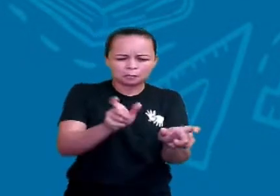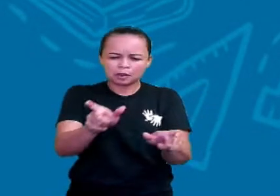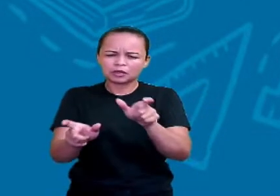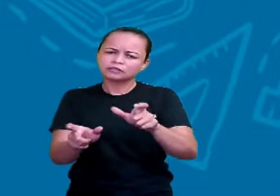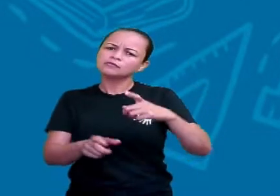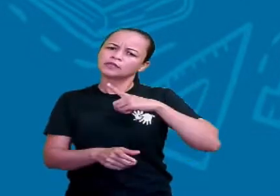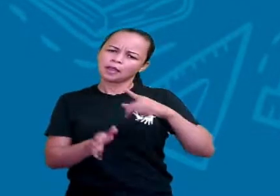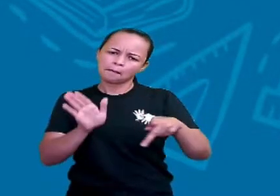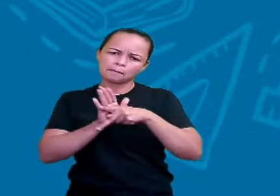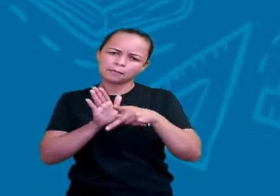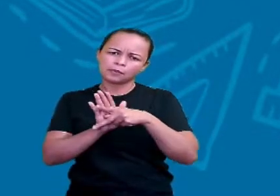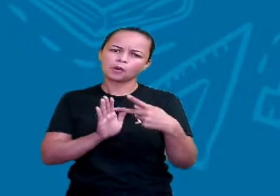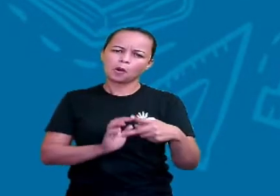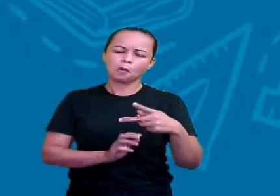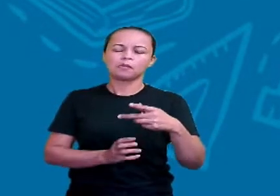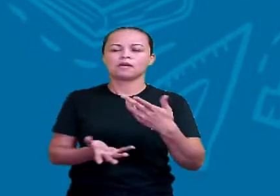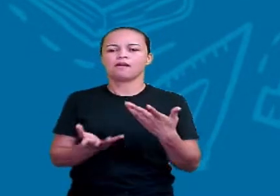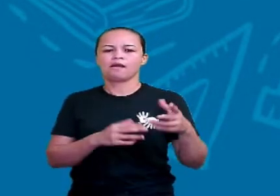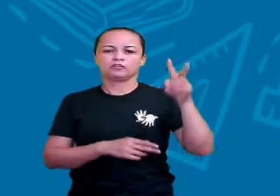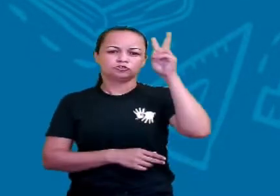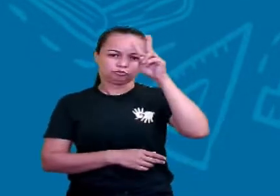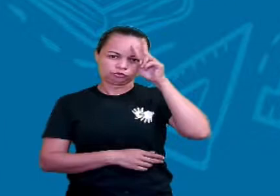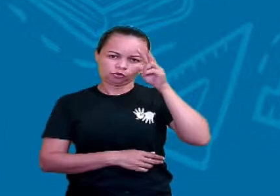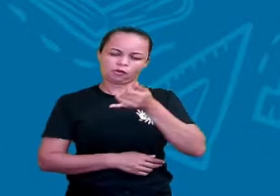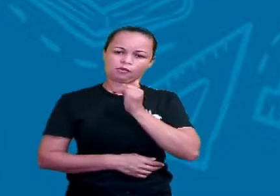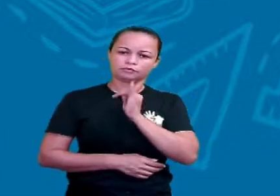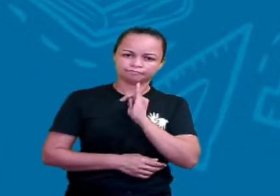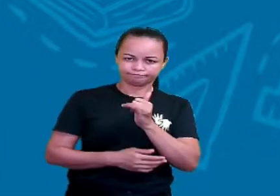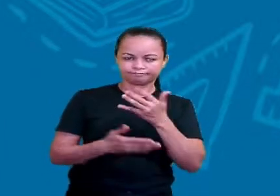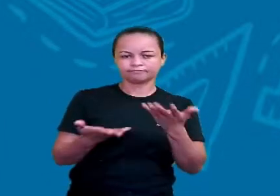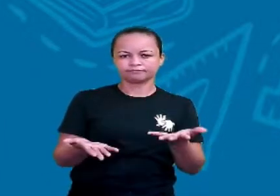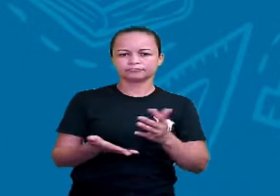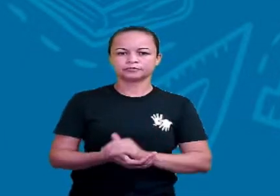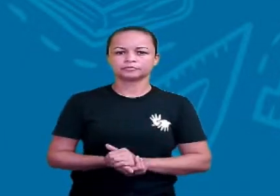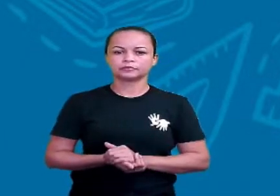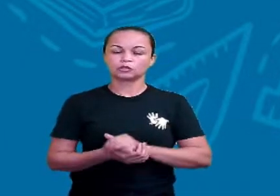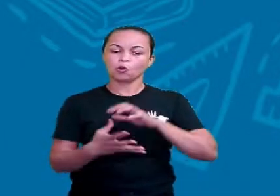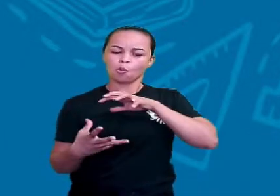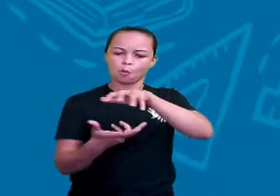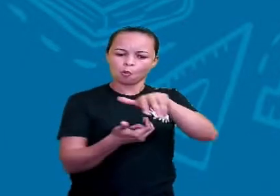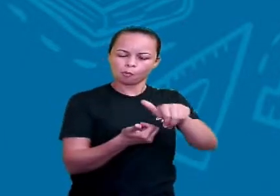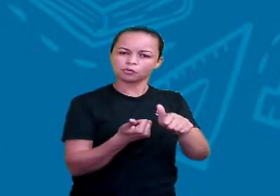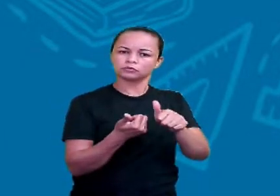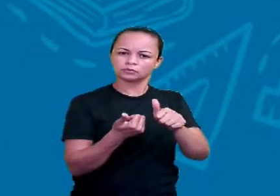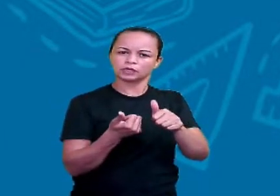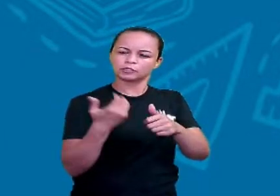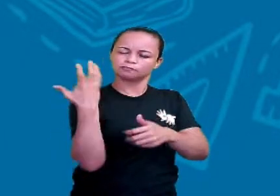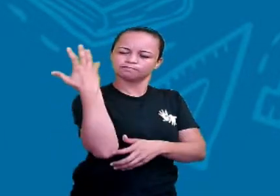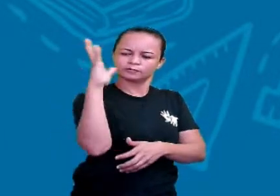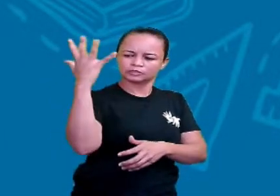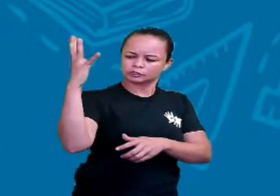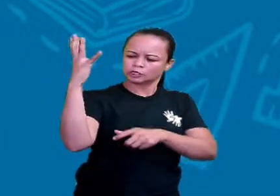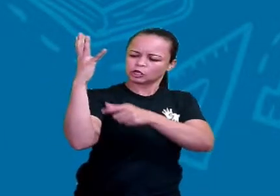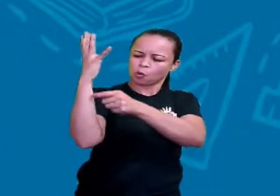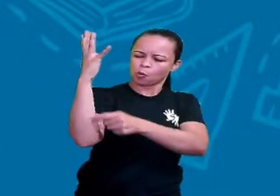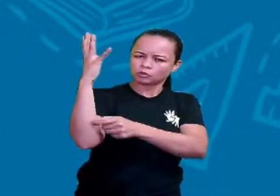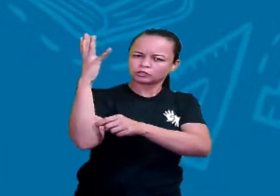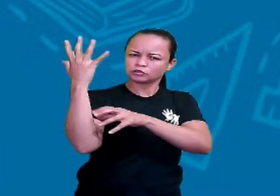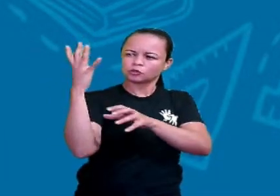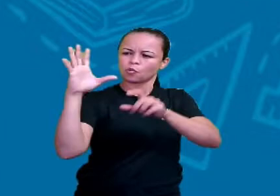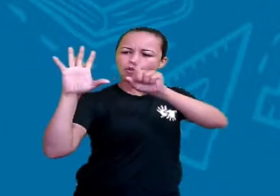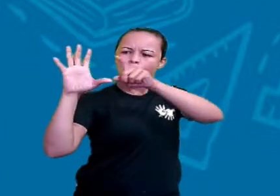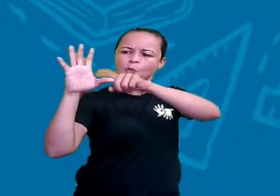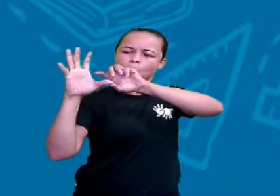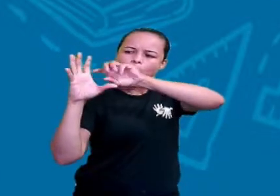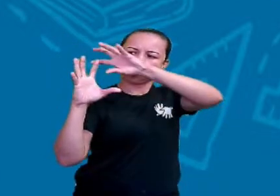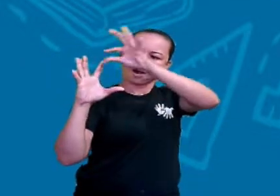certo? O mundo inteiro é um canteiro. O tronco, o toco, o ramo, o carvalho.